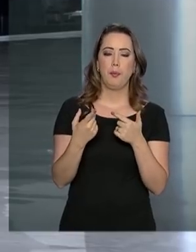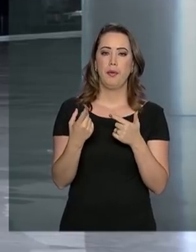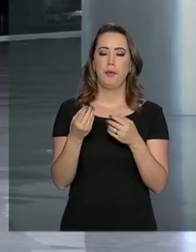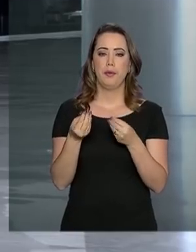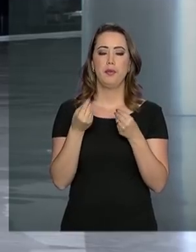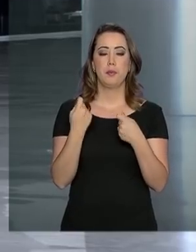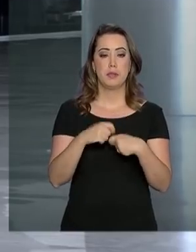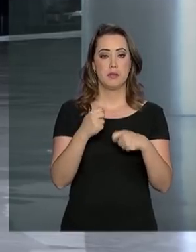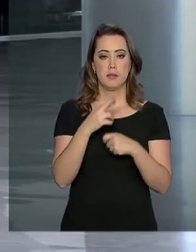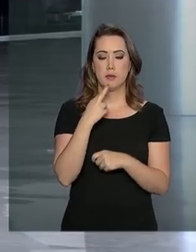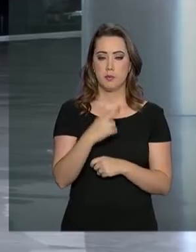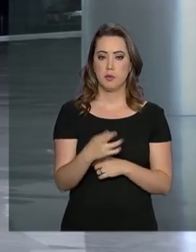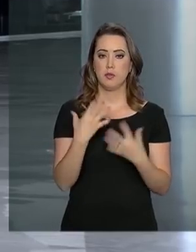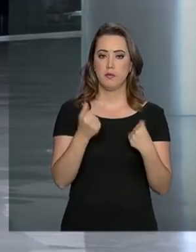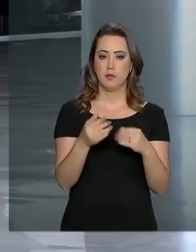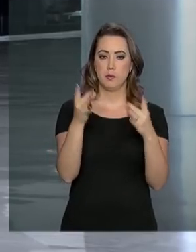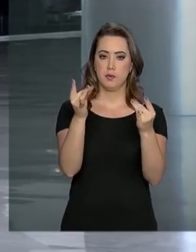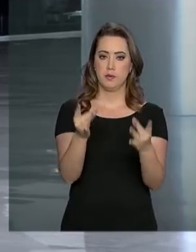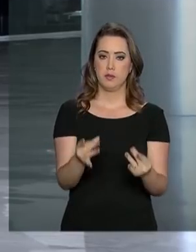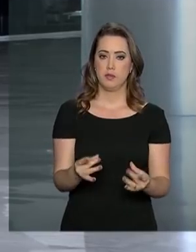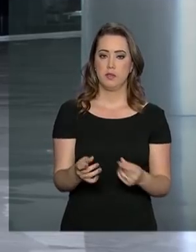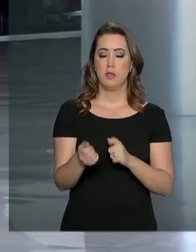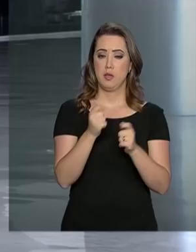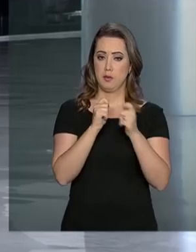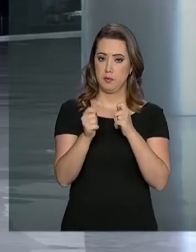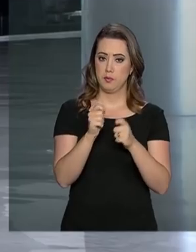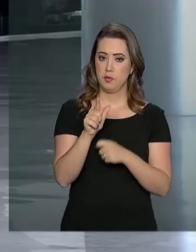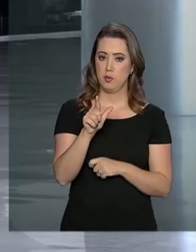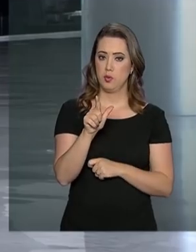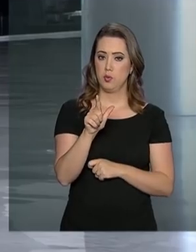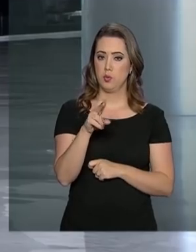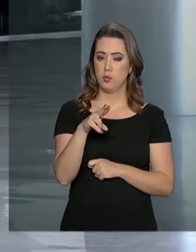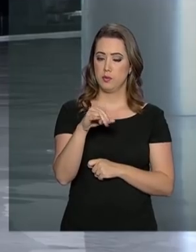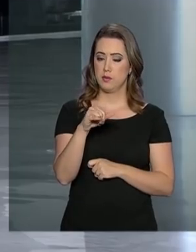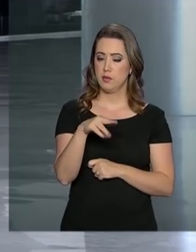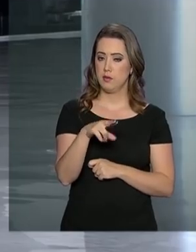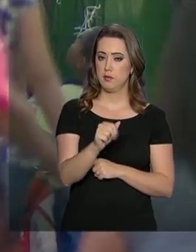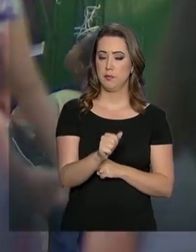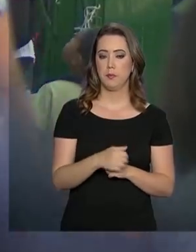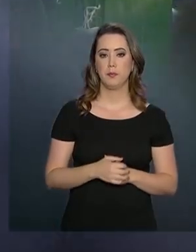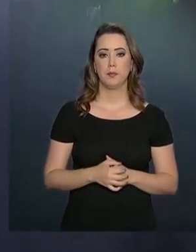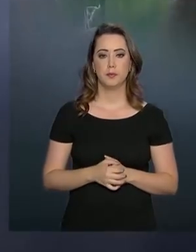Receita Federal. Vamos saber mais detalhes na reportagem de Luciana Colares.